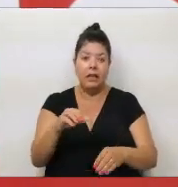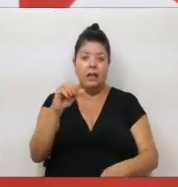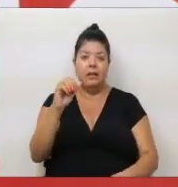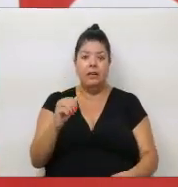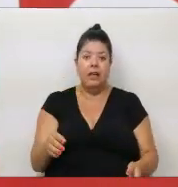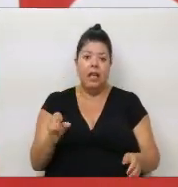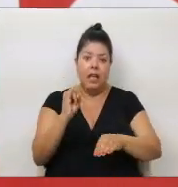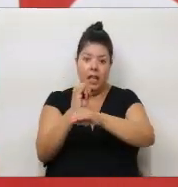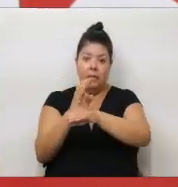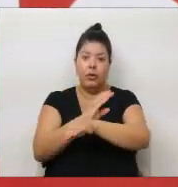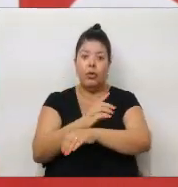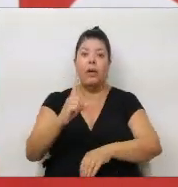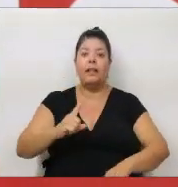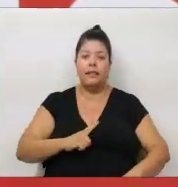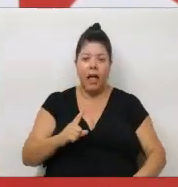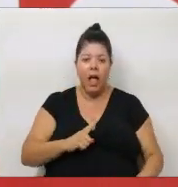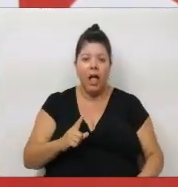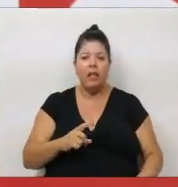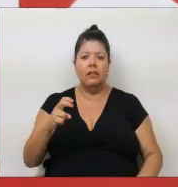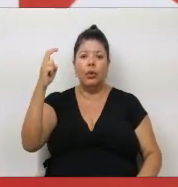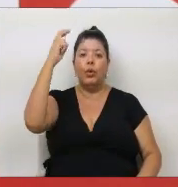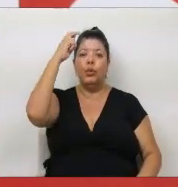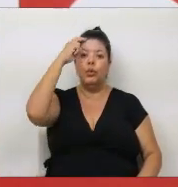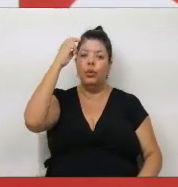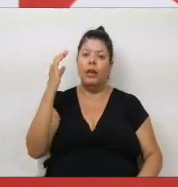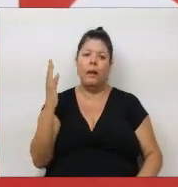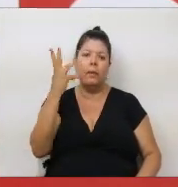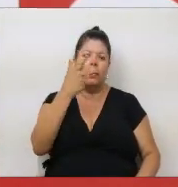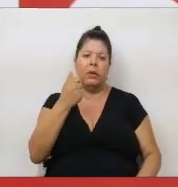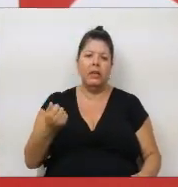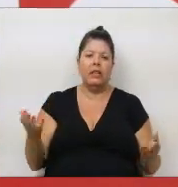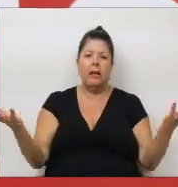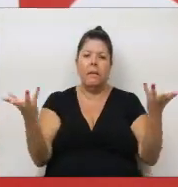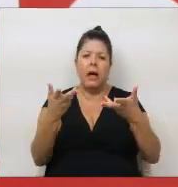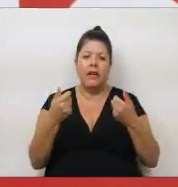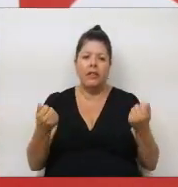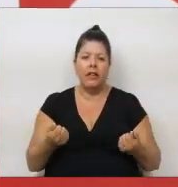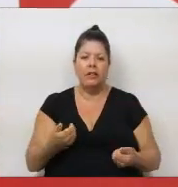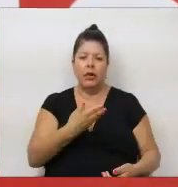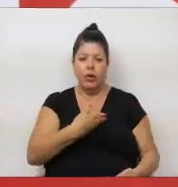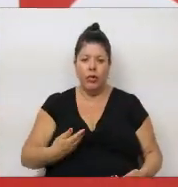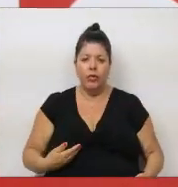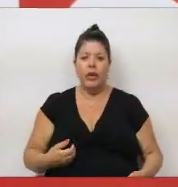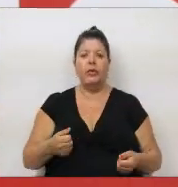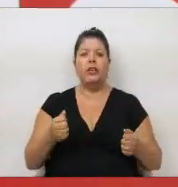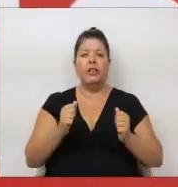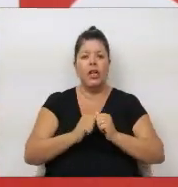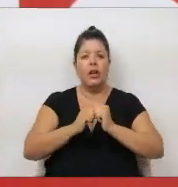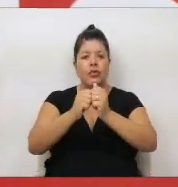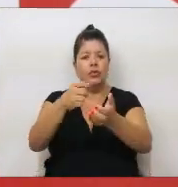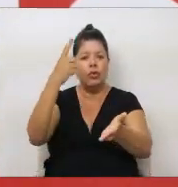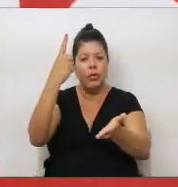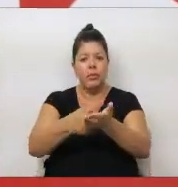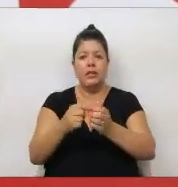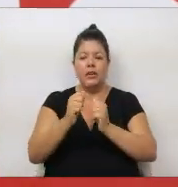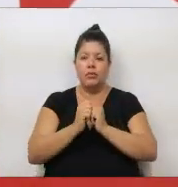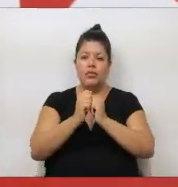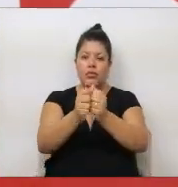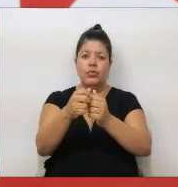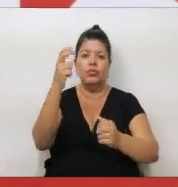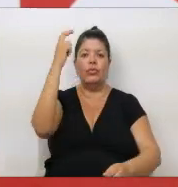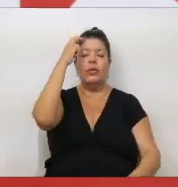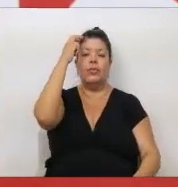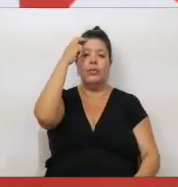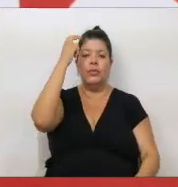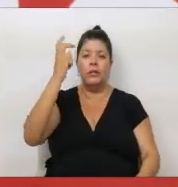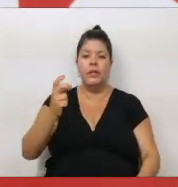como Imbituba, né, que a gente tem que potencializar e estar junto, o governo tem que estar junto, nosso compromisso é de estar junto. Nosso compromisso